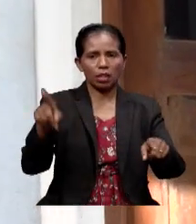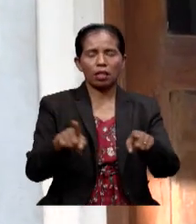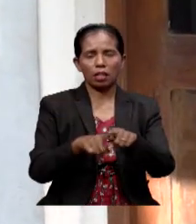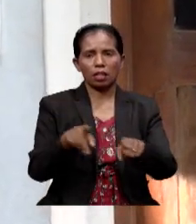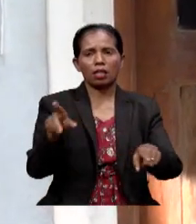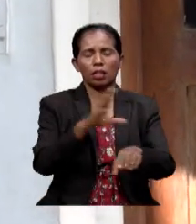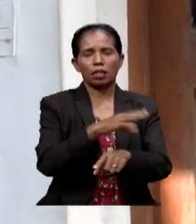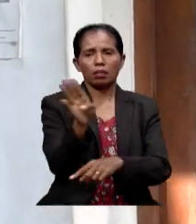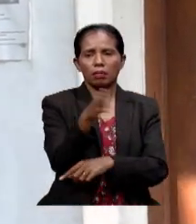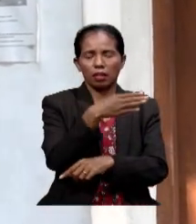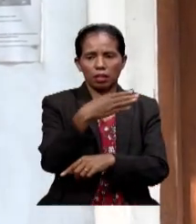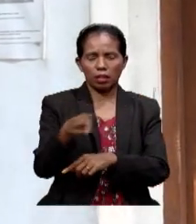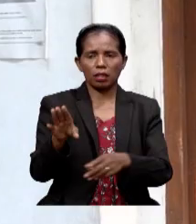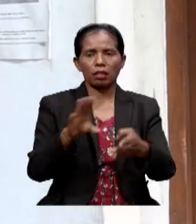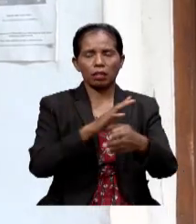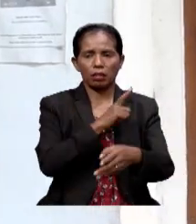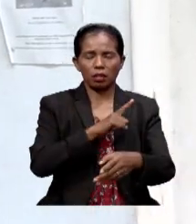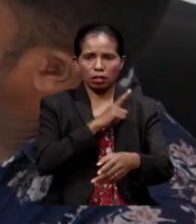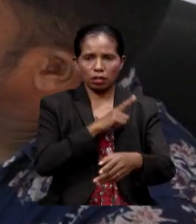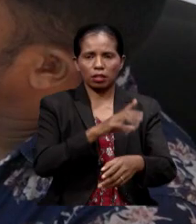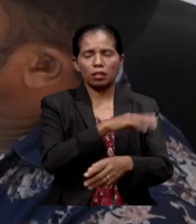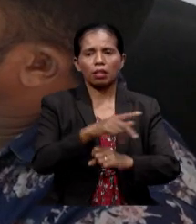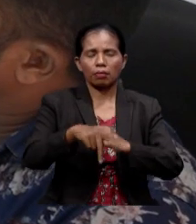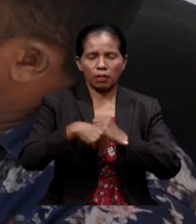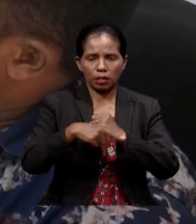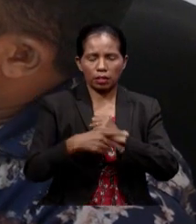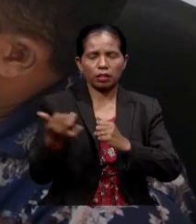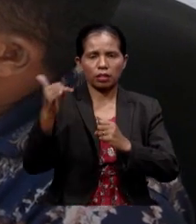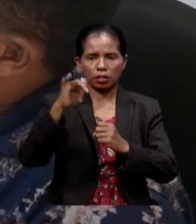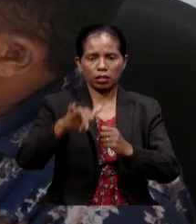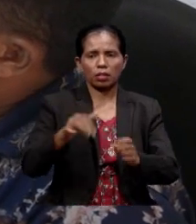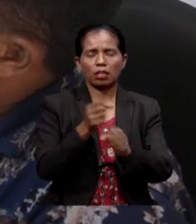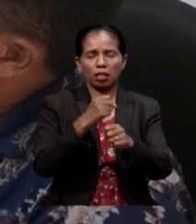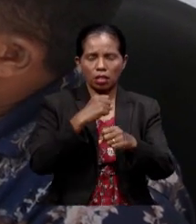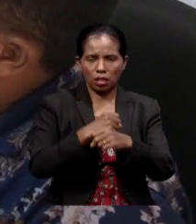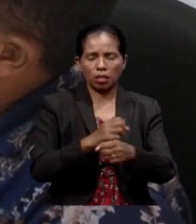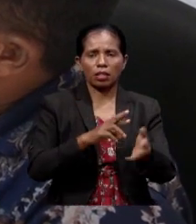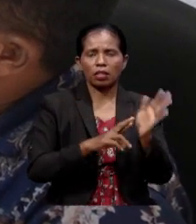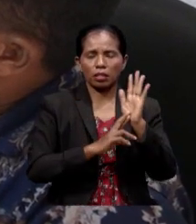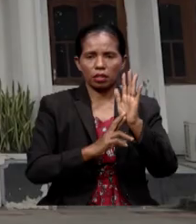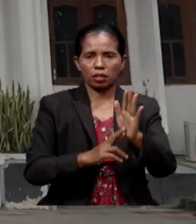sigla bandera o emblema nebe mak altura partidu sira bahalo inskrisau